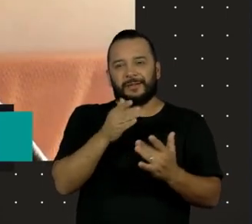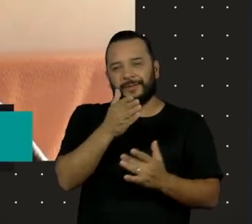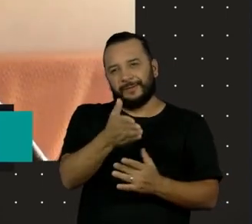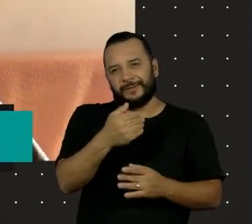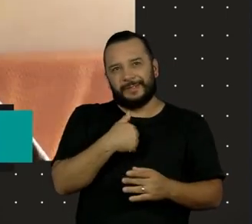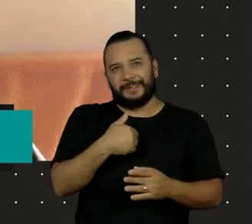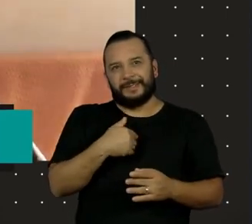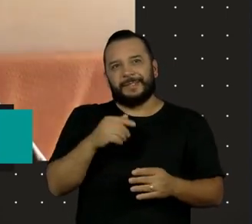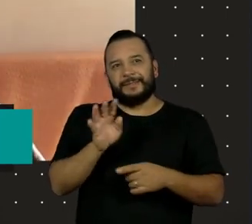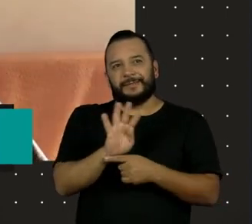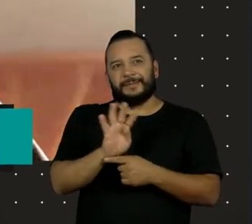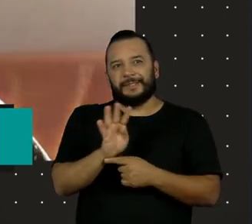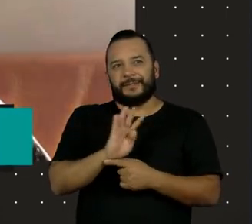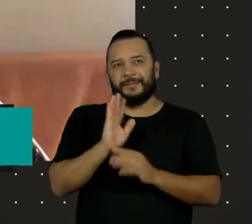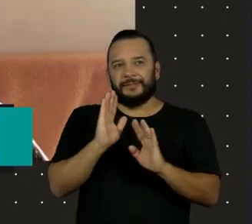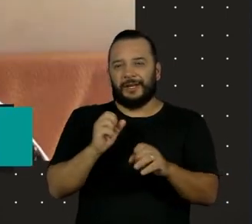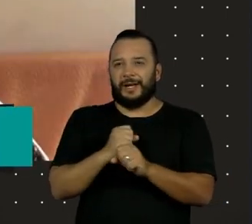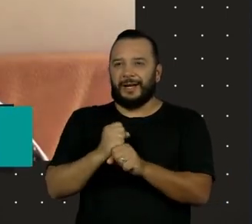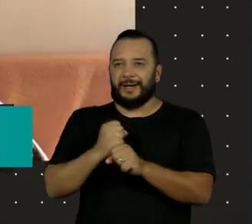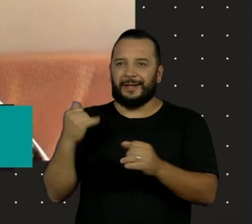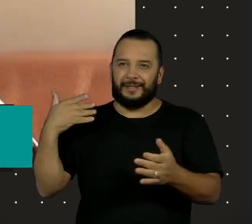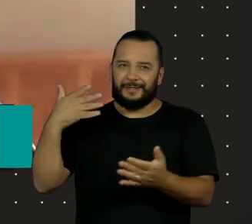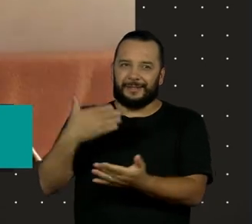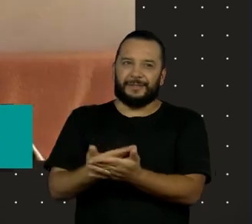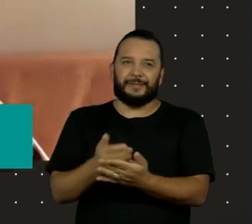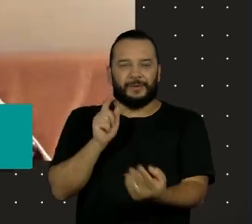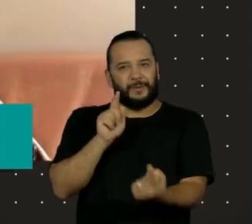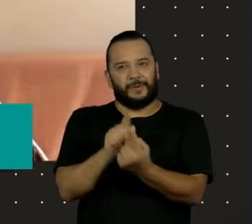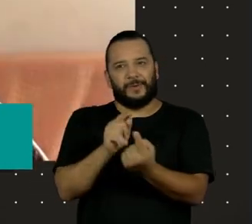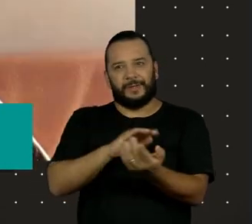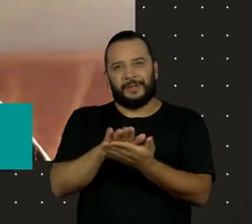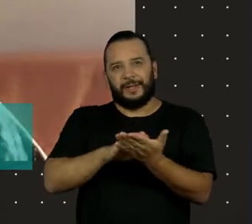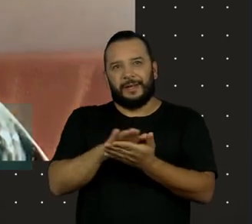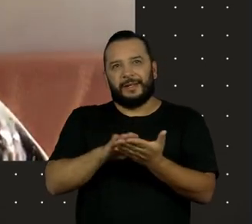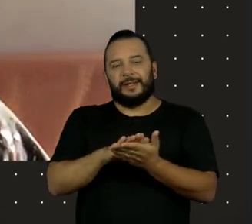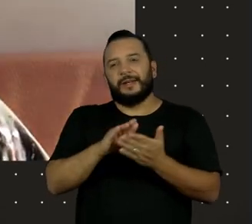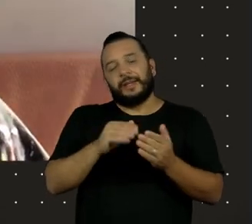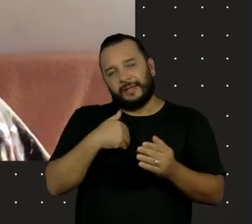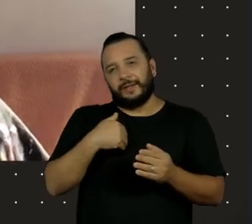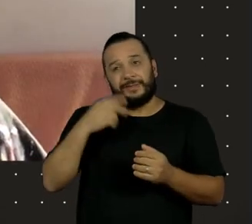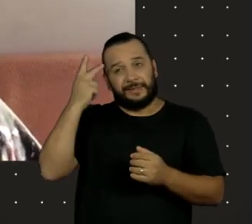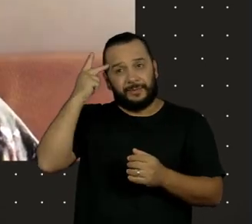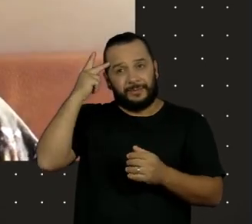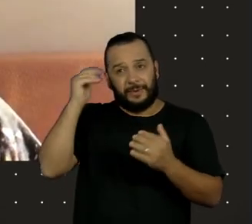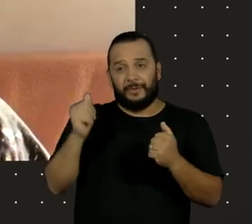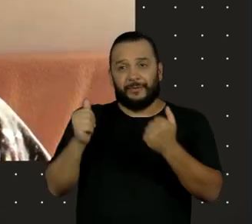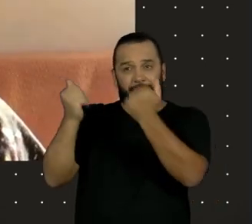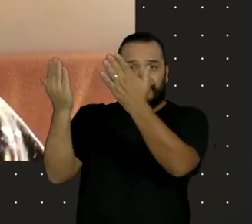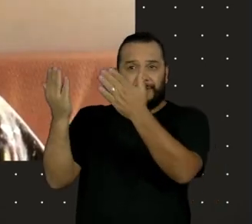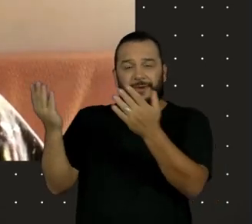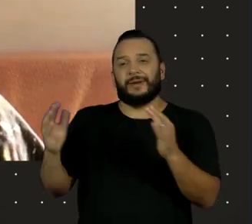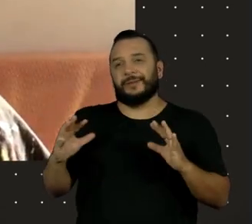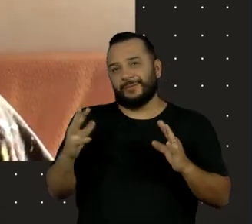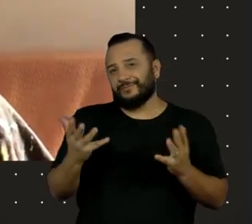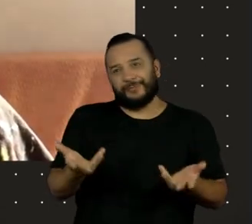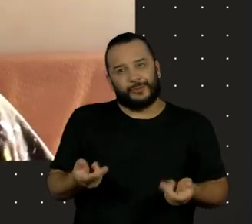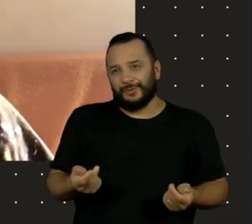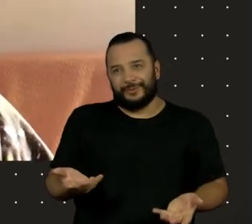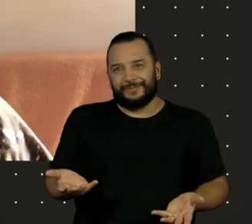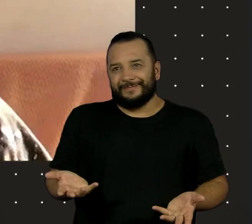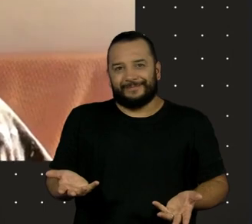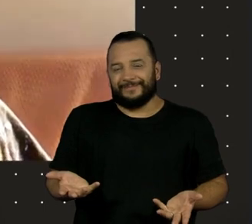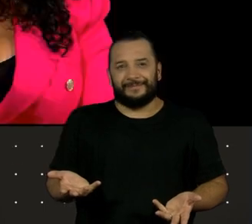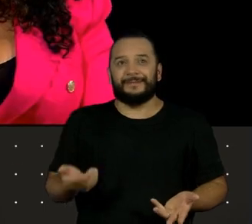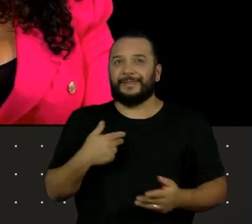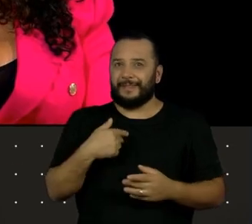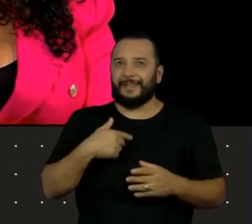né depois de tanto tempo sem se ver né eu morando fora de São Paulo e tudo mas é eu fico